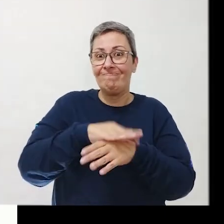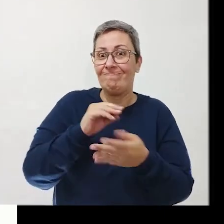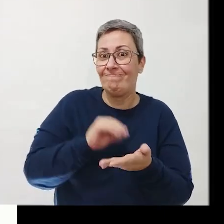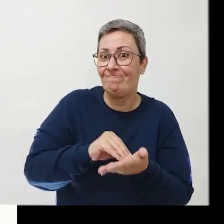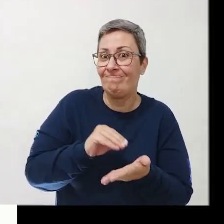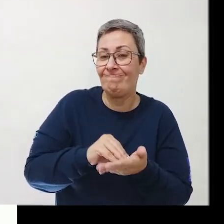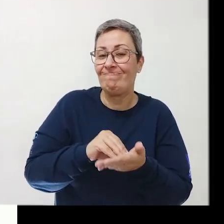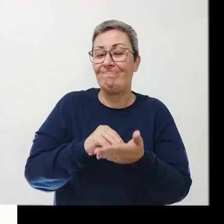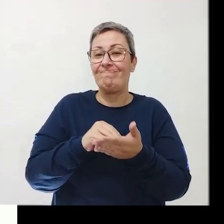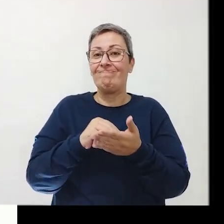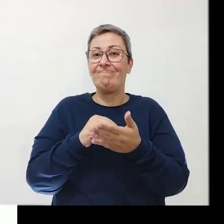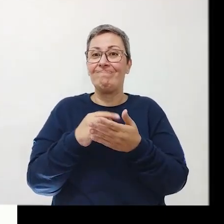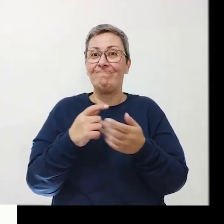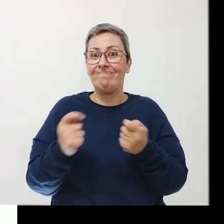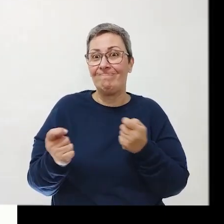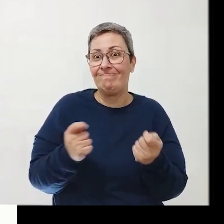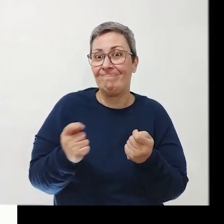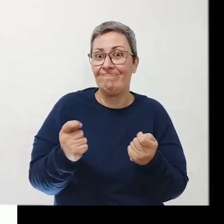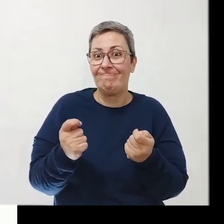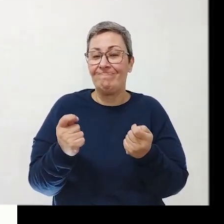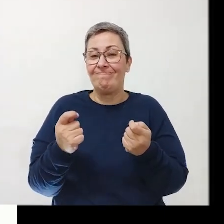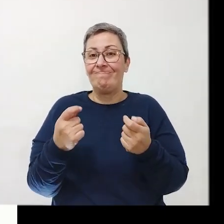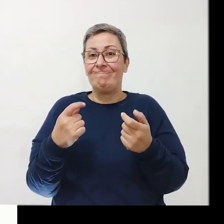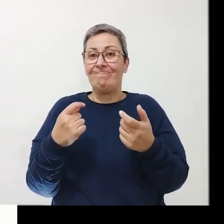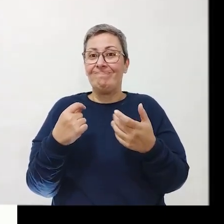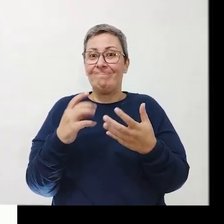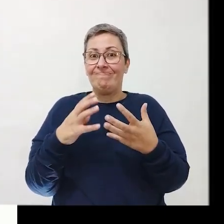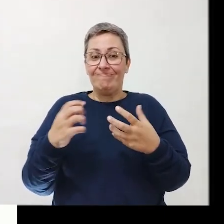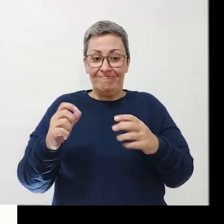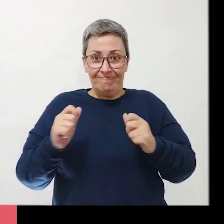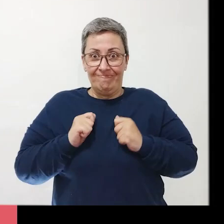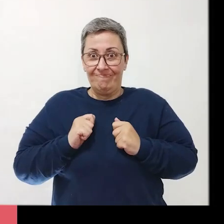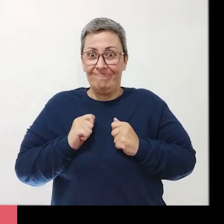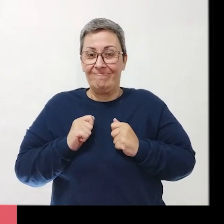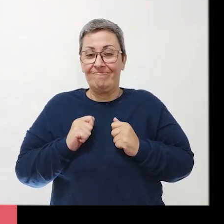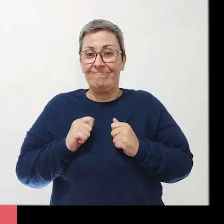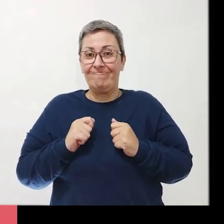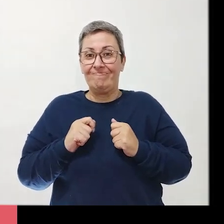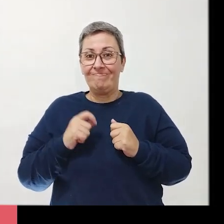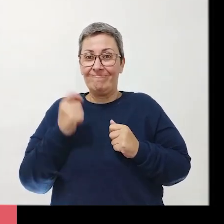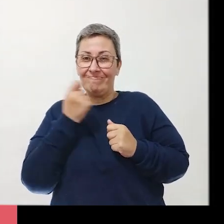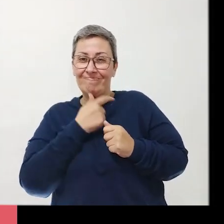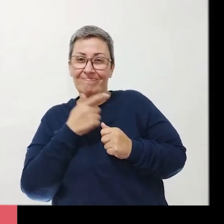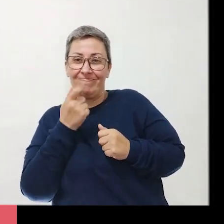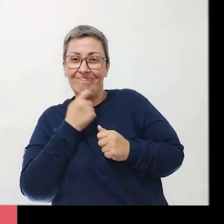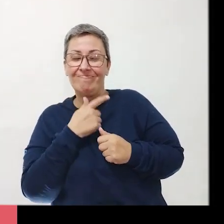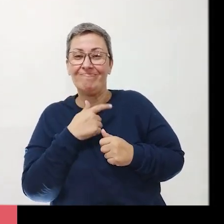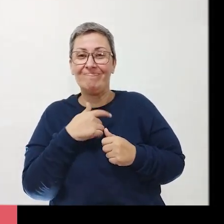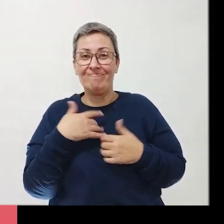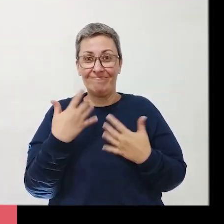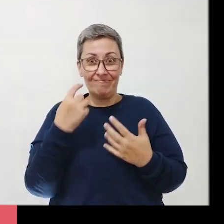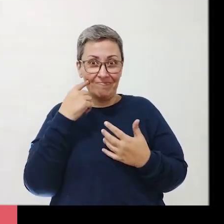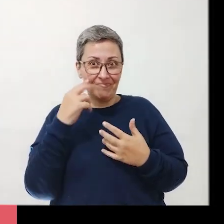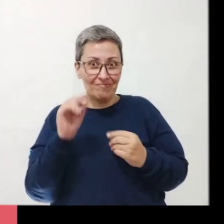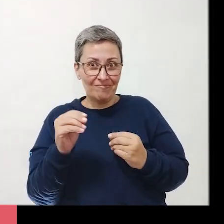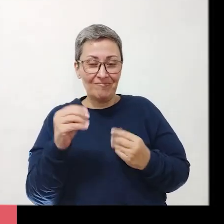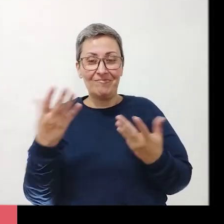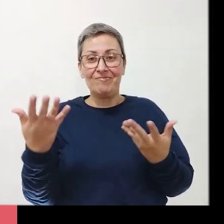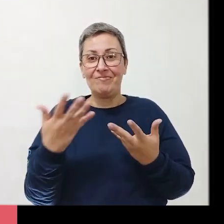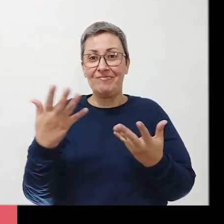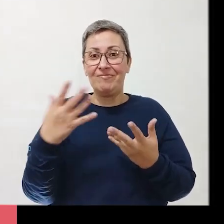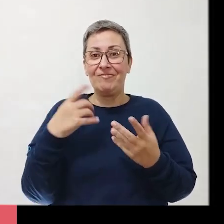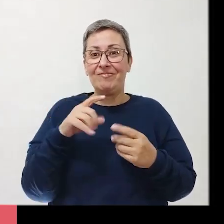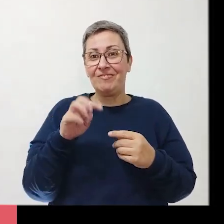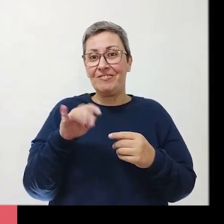dominam, engessam, zombeteiam. Observem agora um acróstico formado